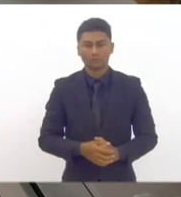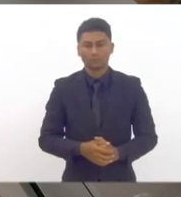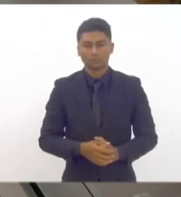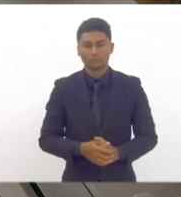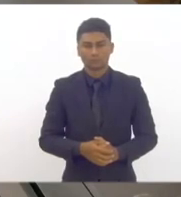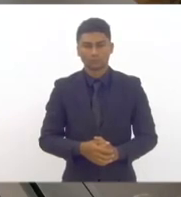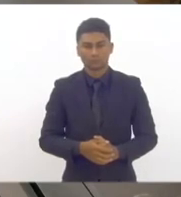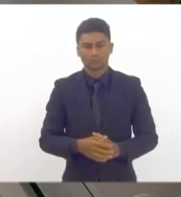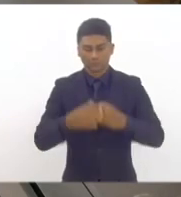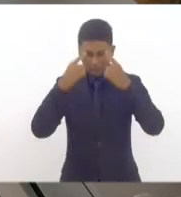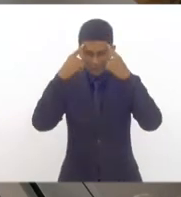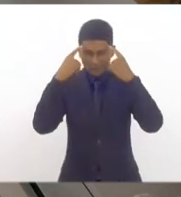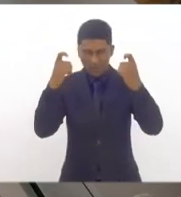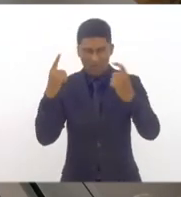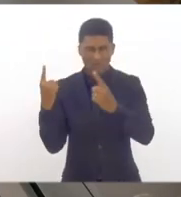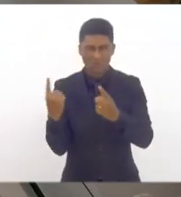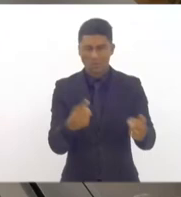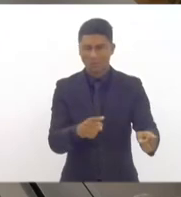violência.